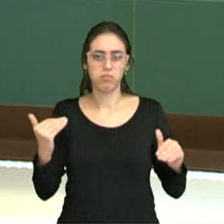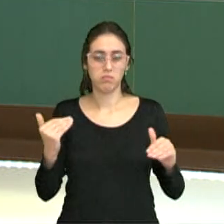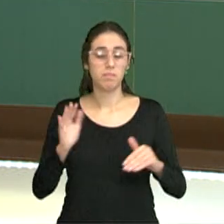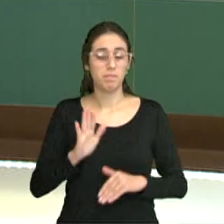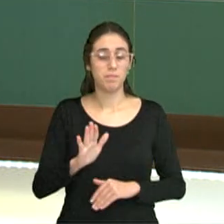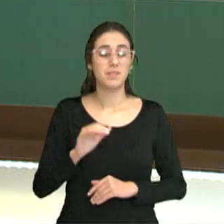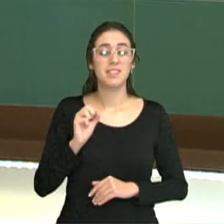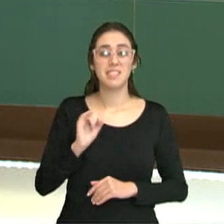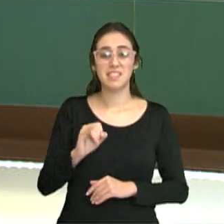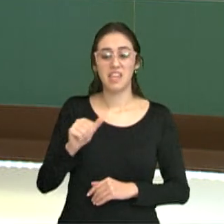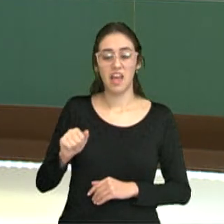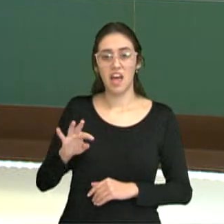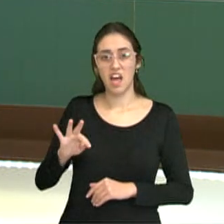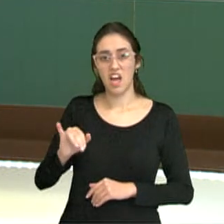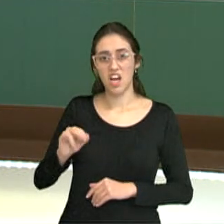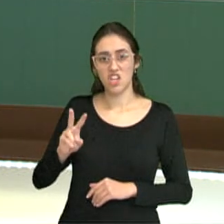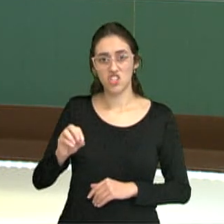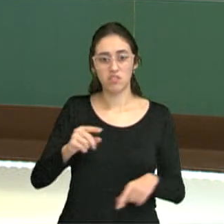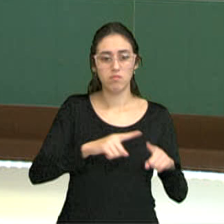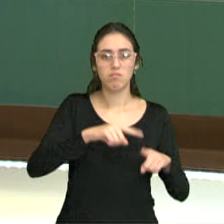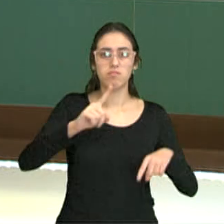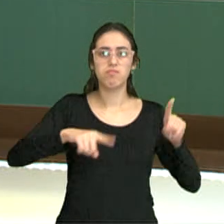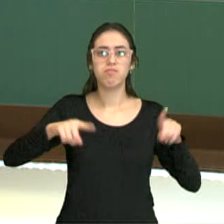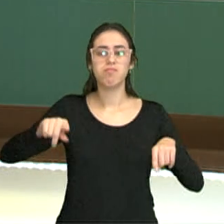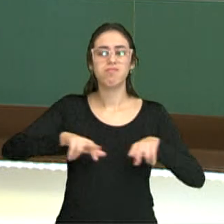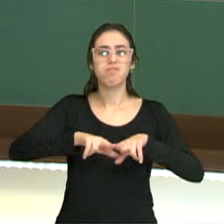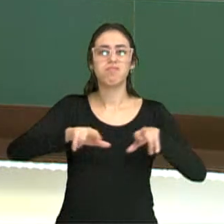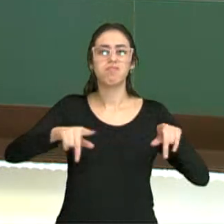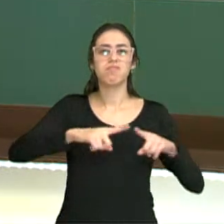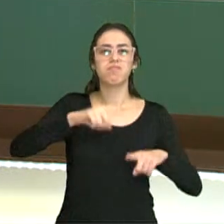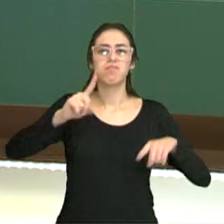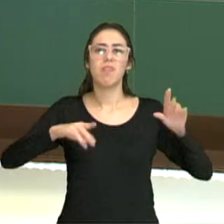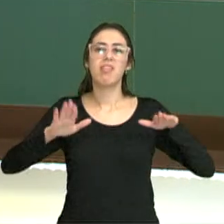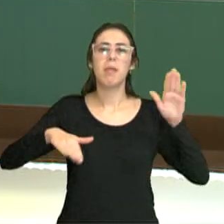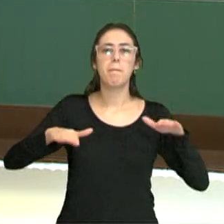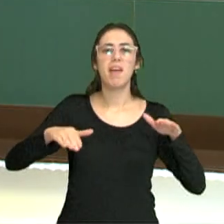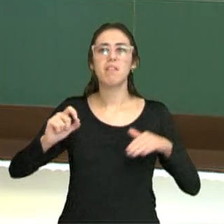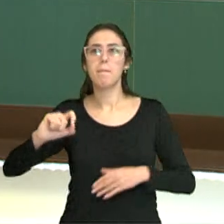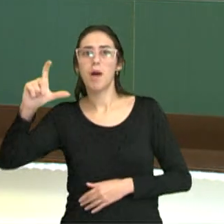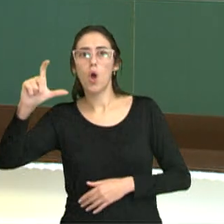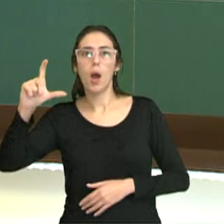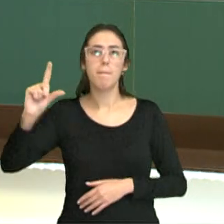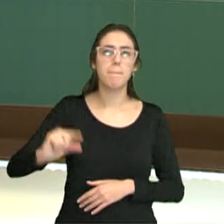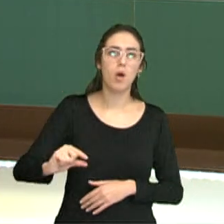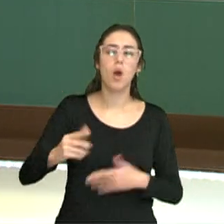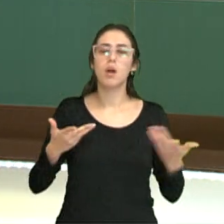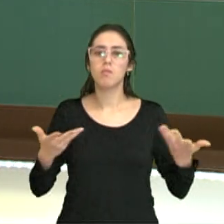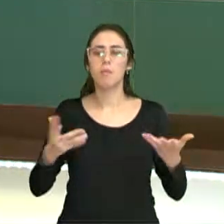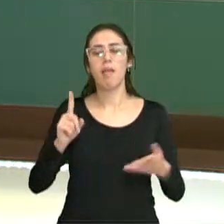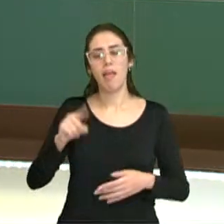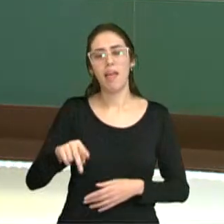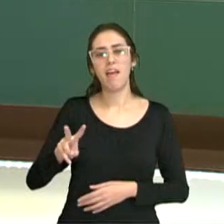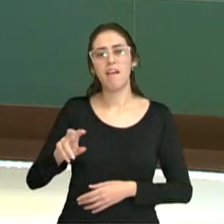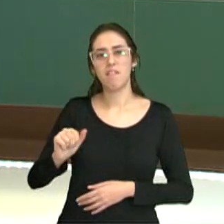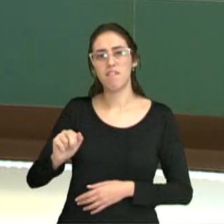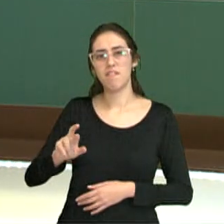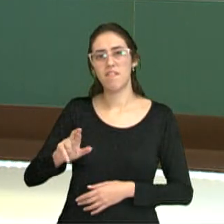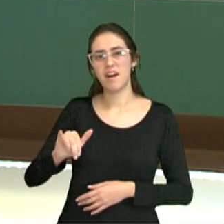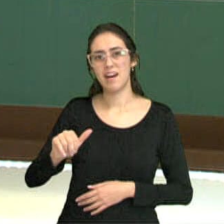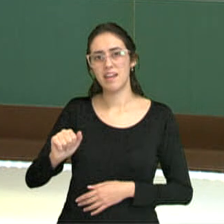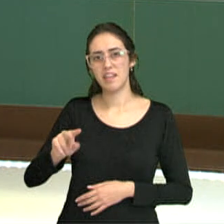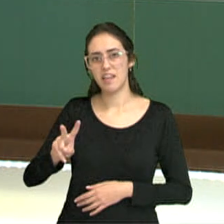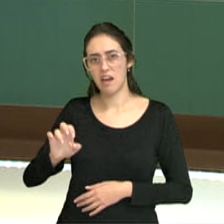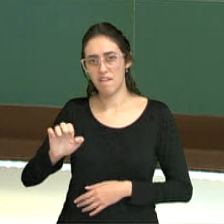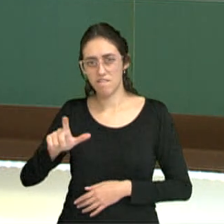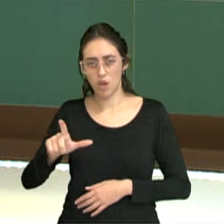que a taxa da rentabilidade varia de acordo com o mercado, nós chamamos eles de renda variável,